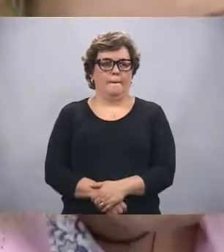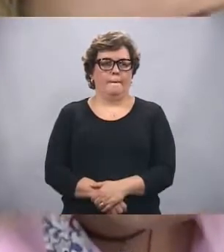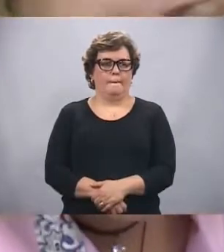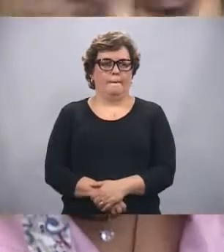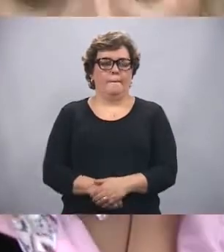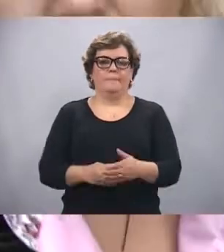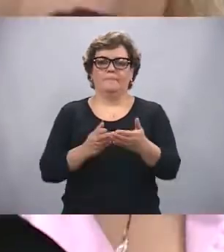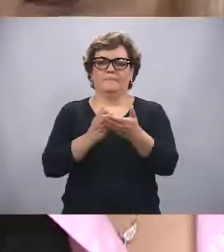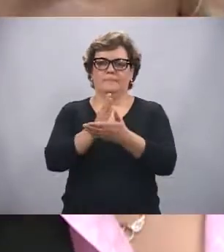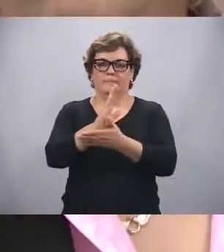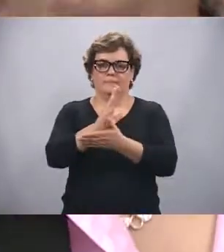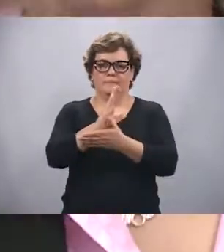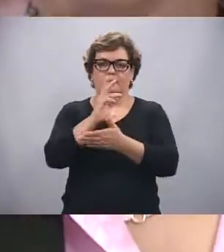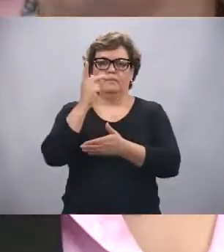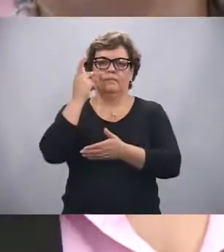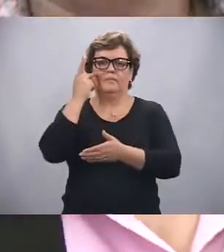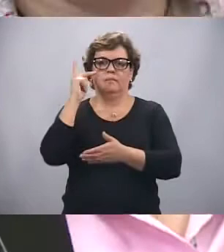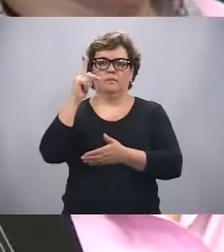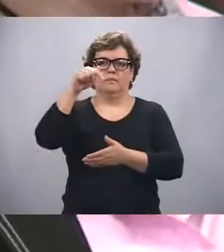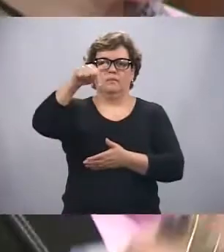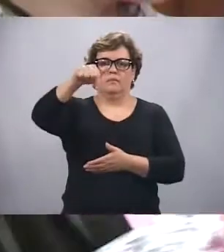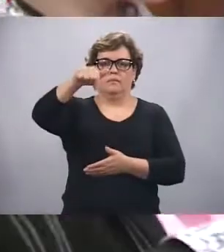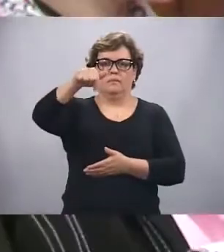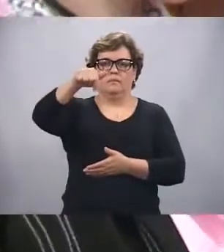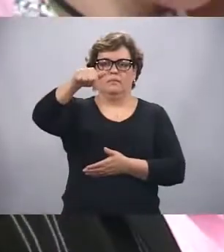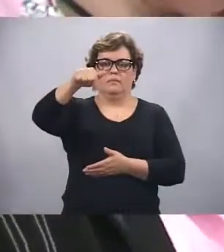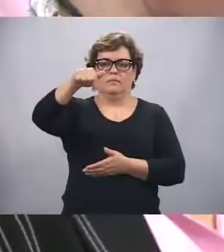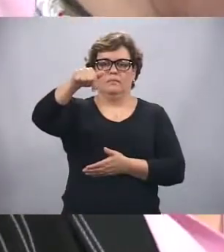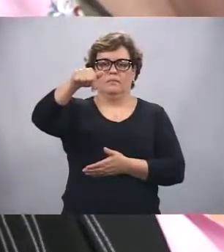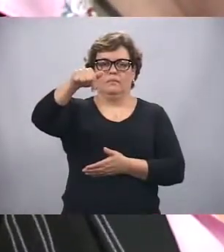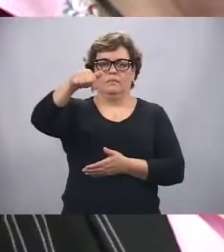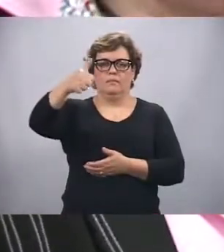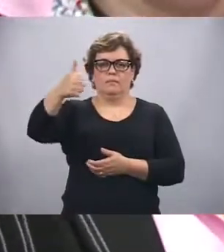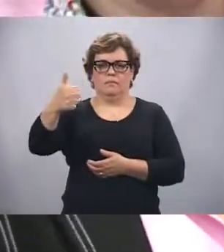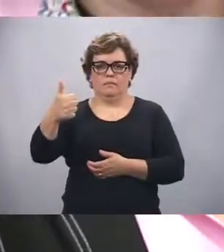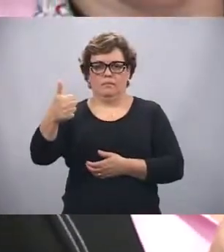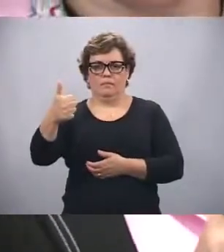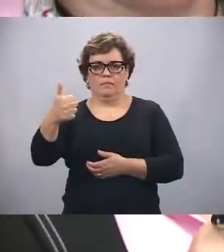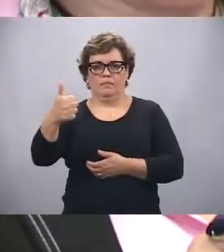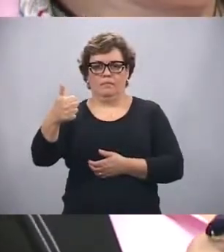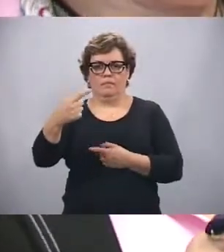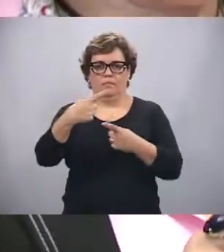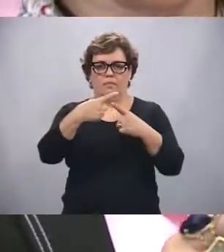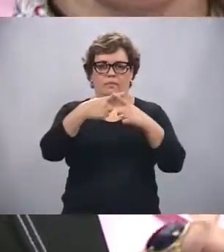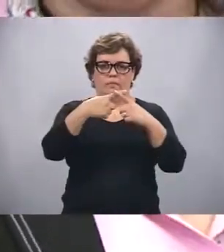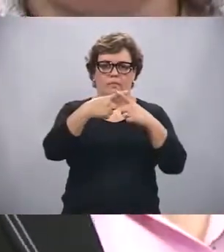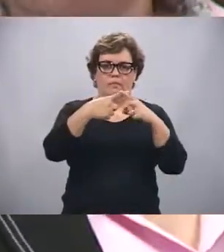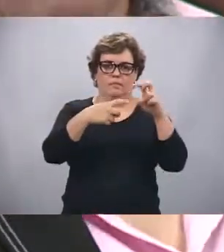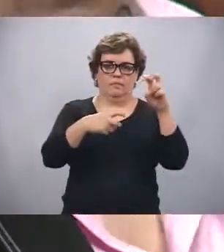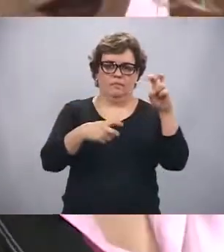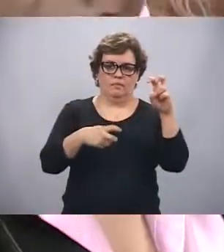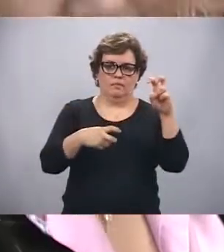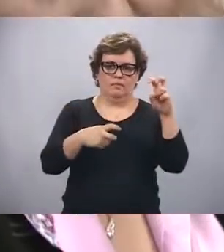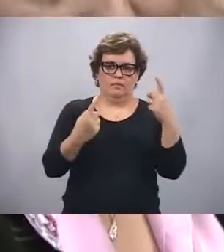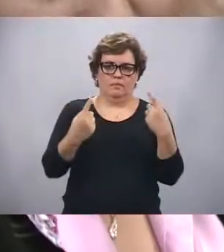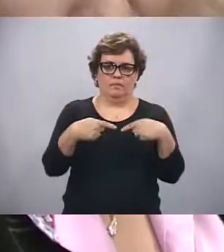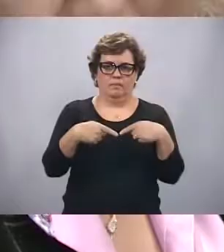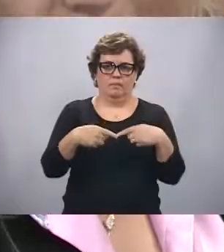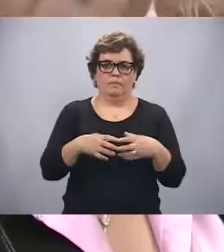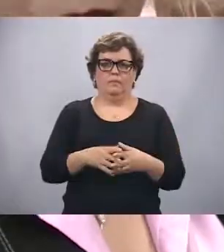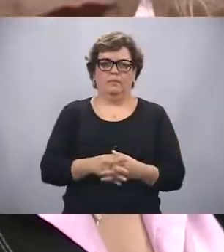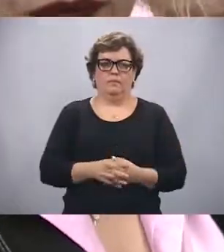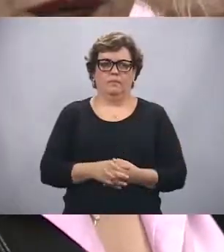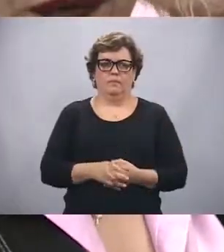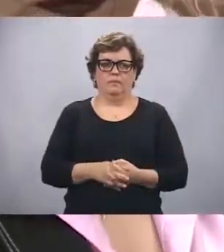e aprovado por 7 votos favoráveis contra cinco contrários